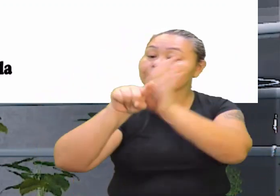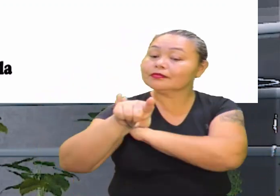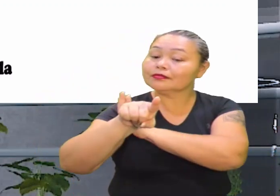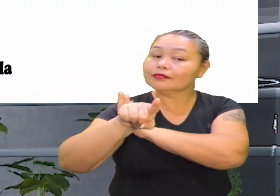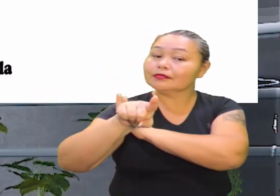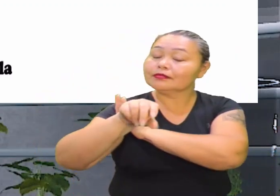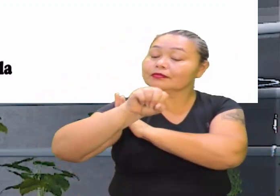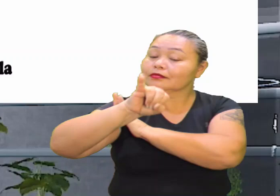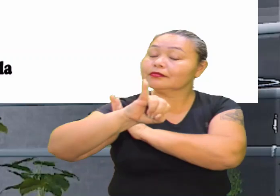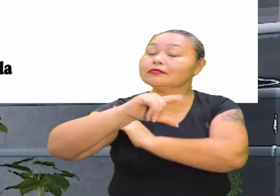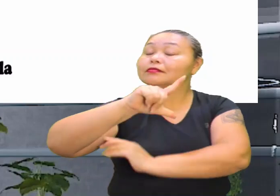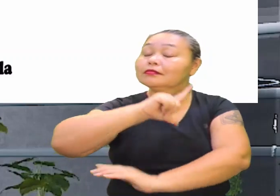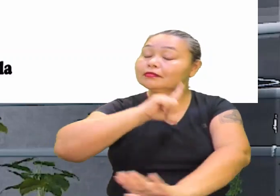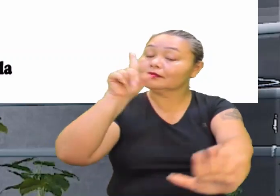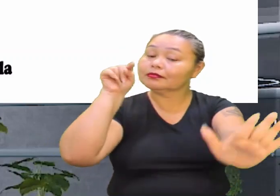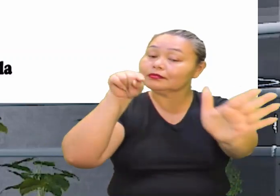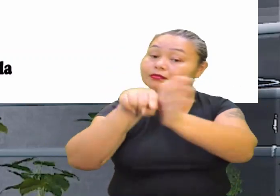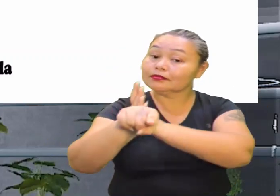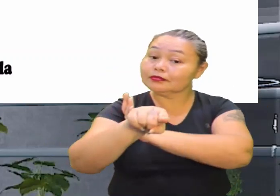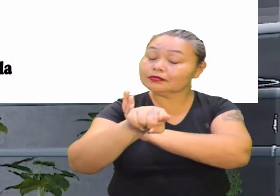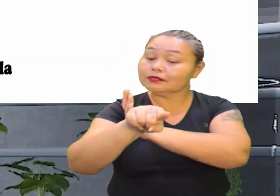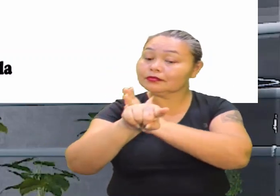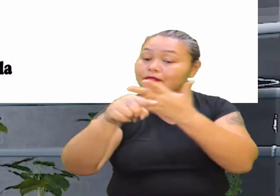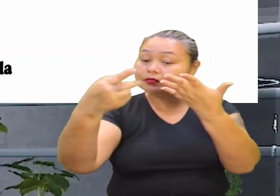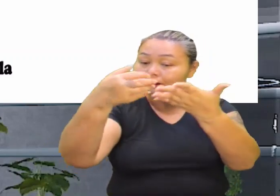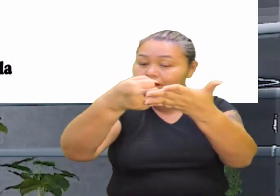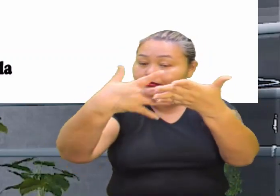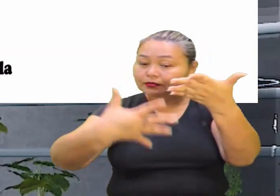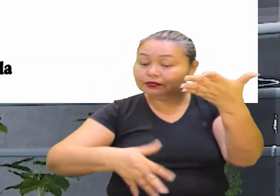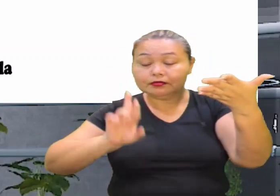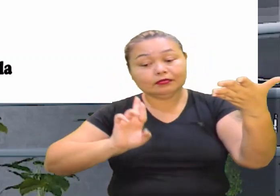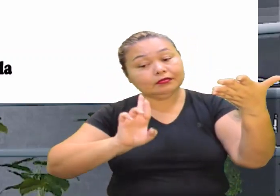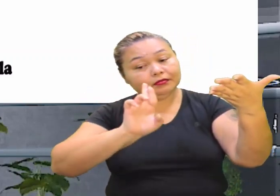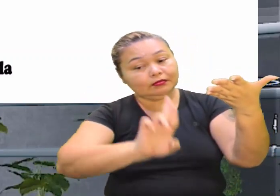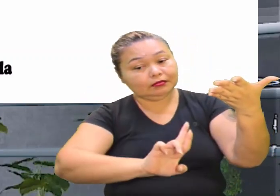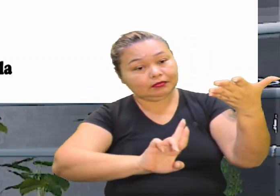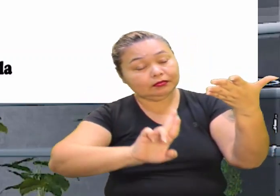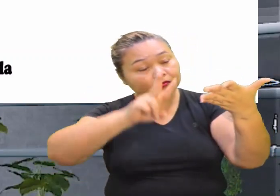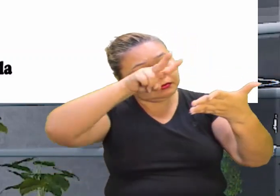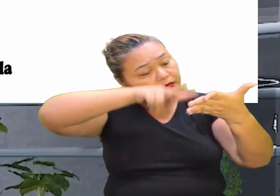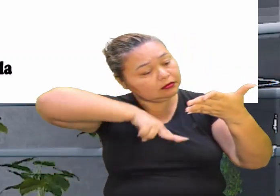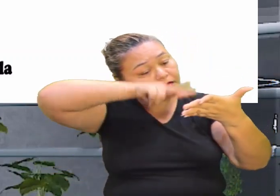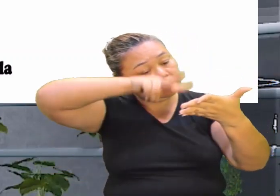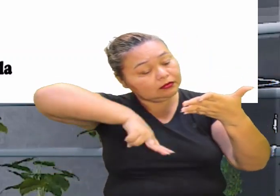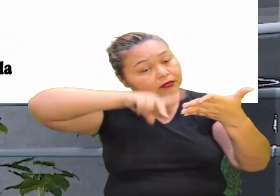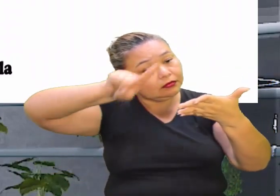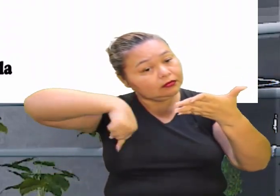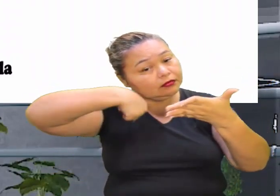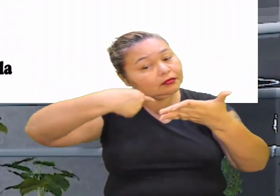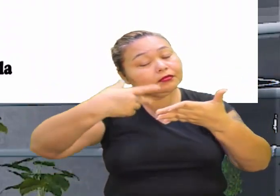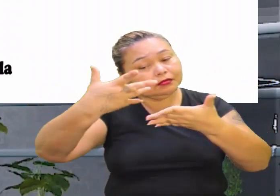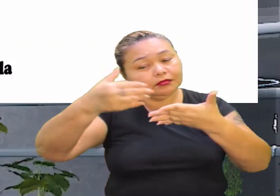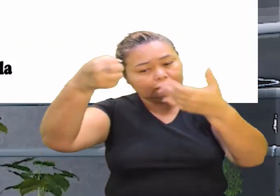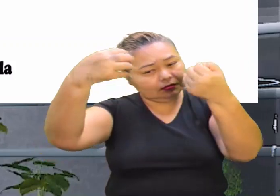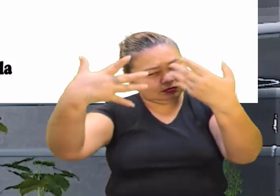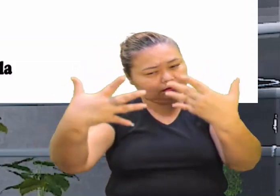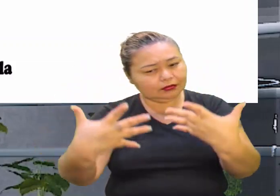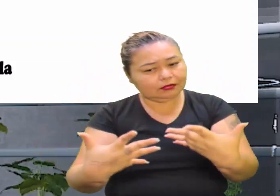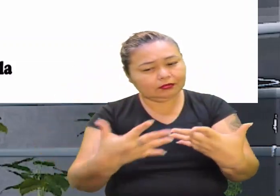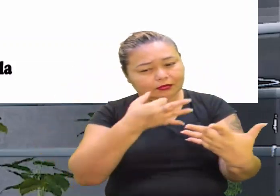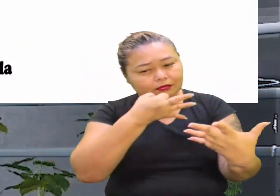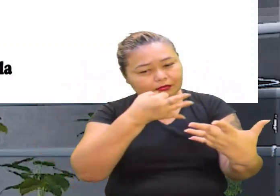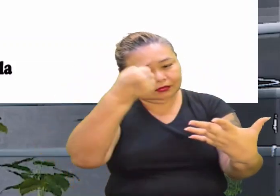Se tiver pergunta aberta, eu vou colocar a resposta, vou ler e aí vamos comentar. Por quê,